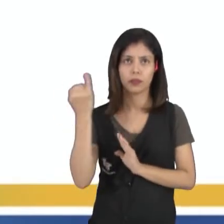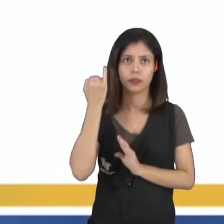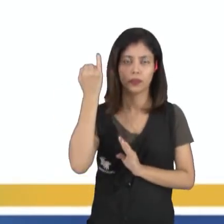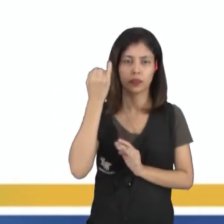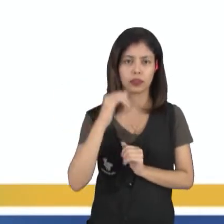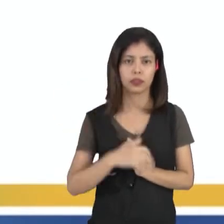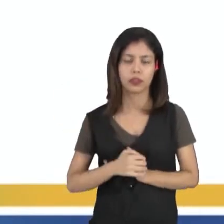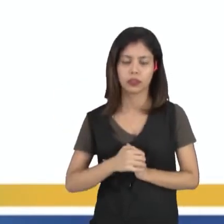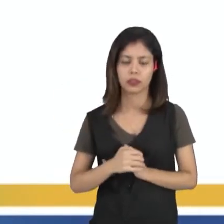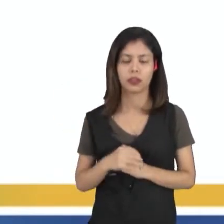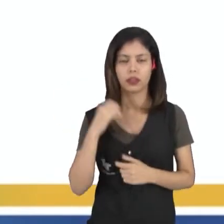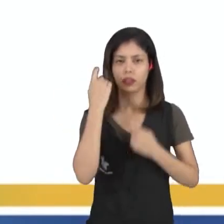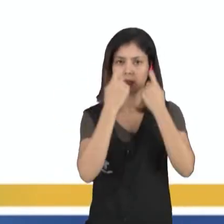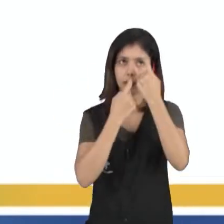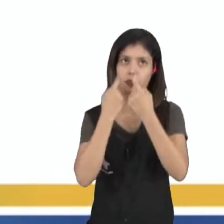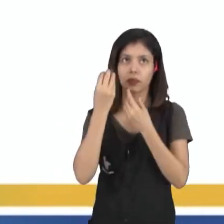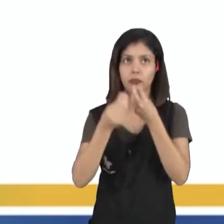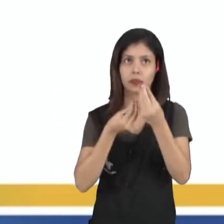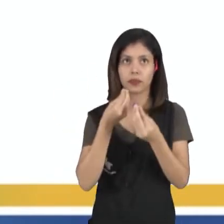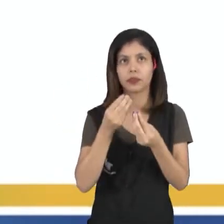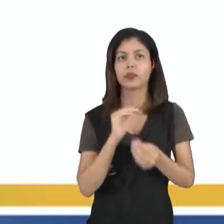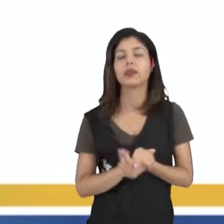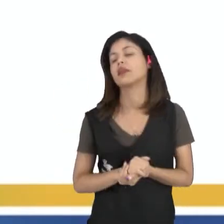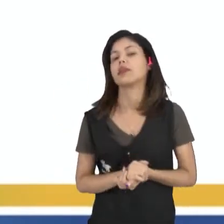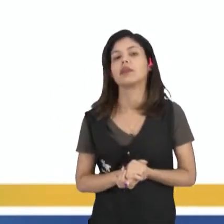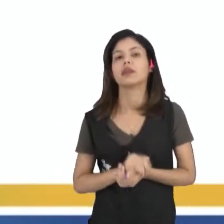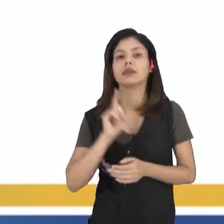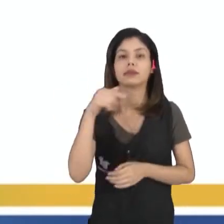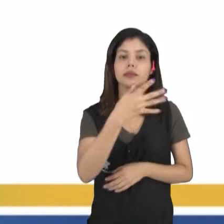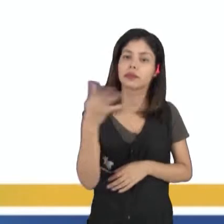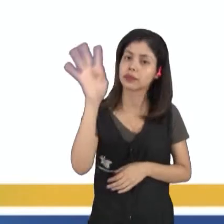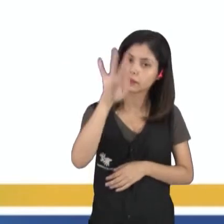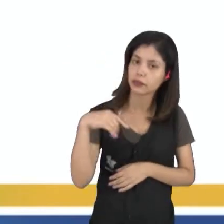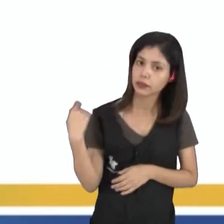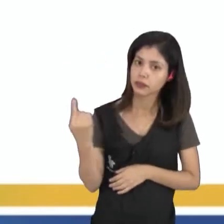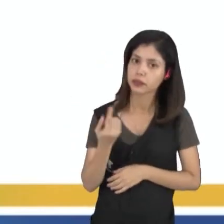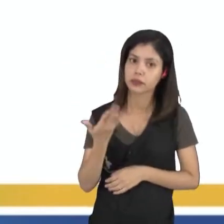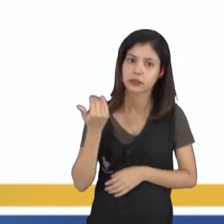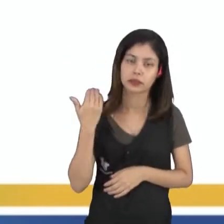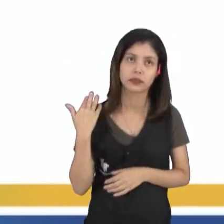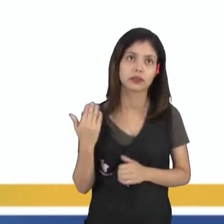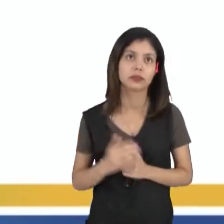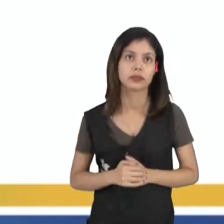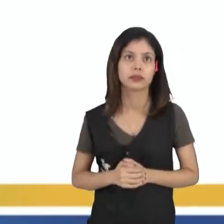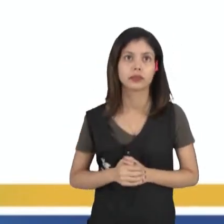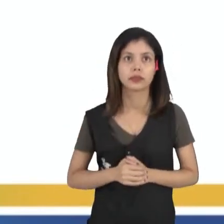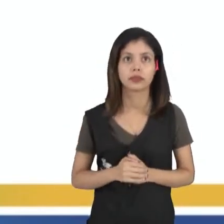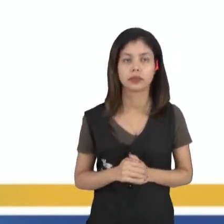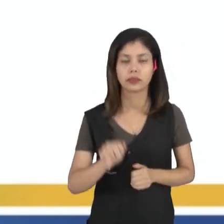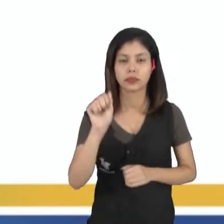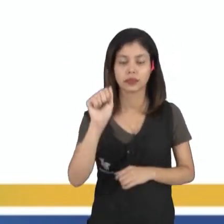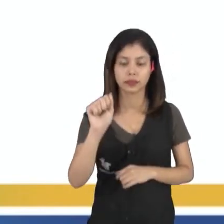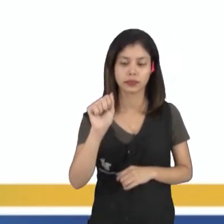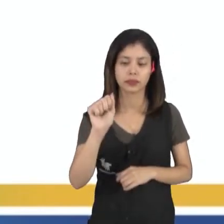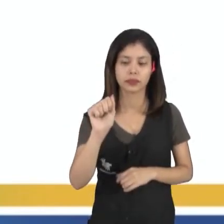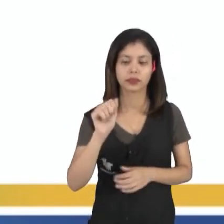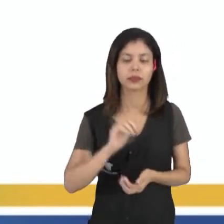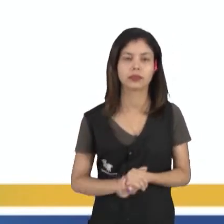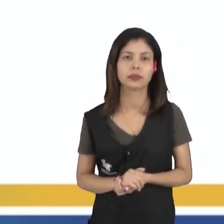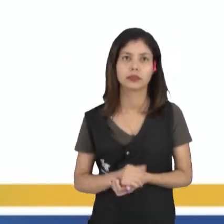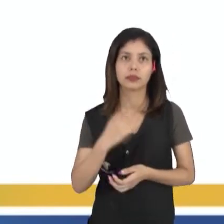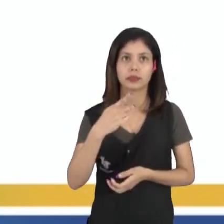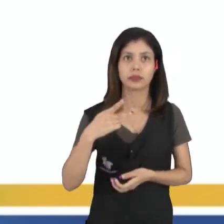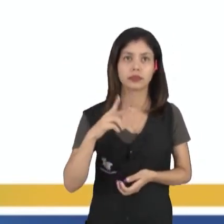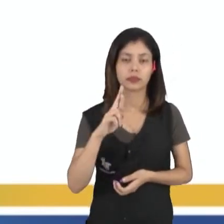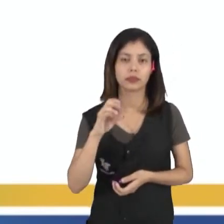né, dessa expressão do como, lá naquela tabelinha anterior que a gente viu. Quem é? A letra A. Pedro